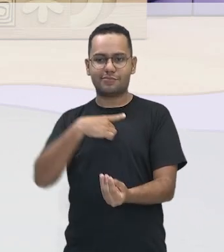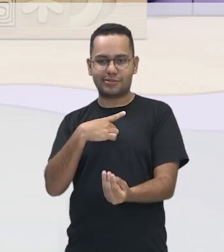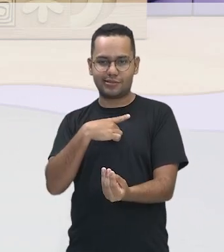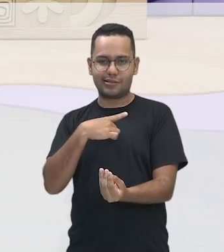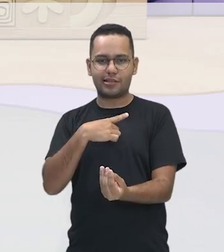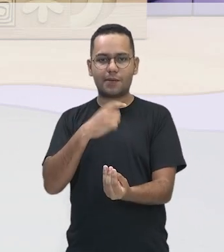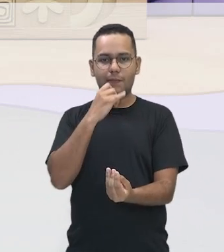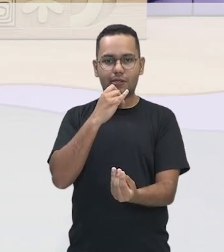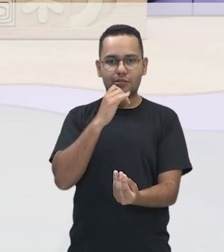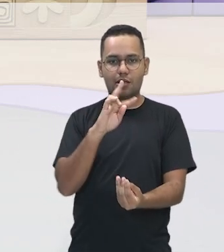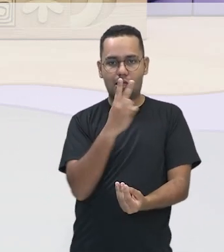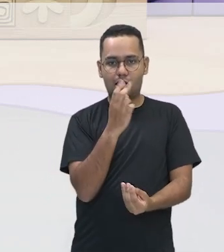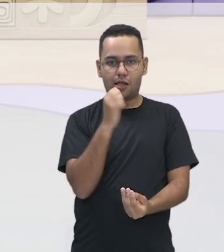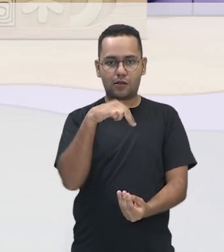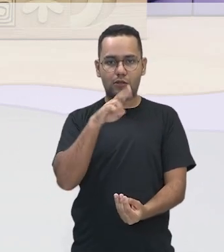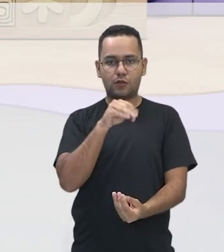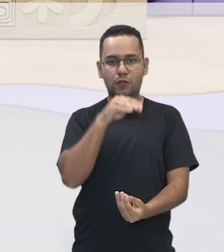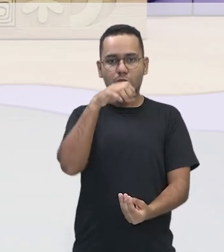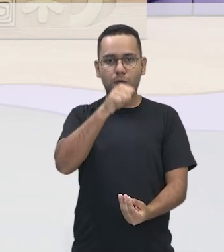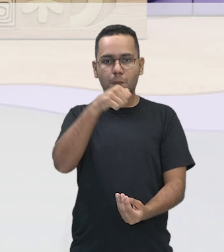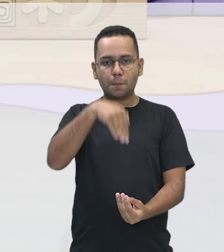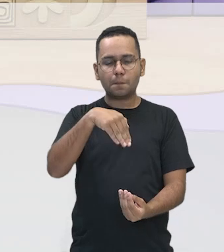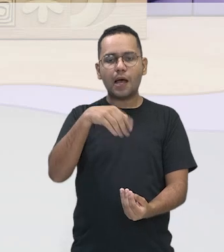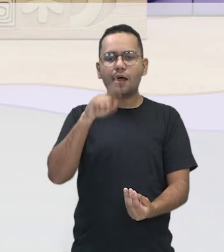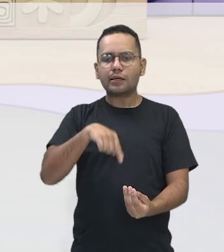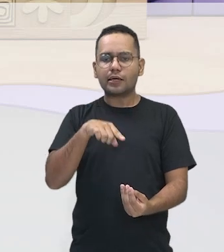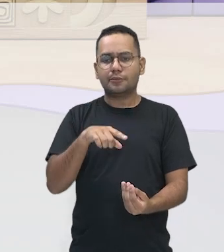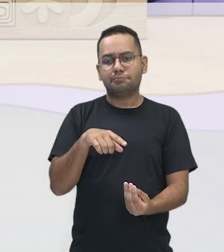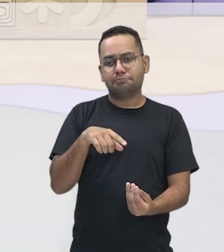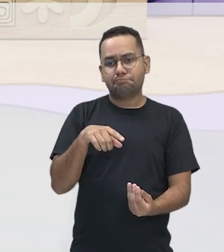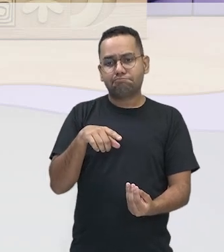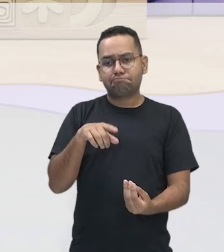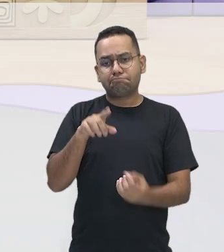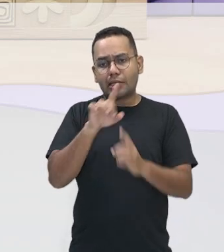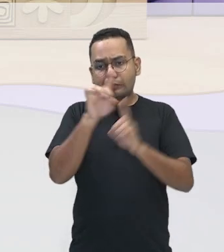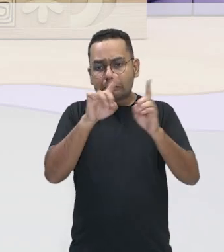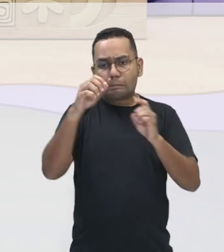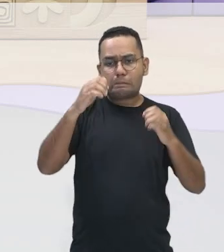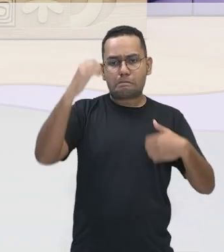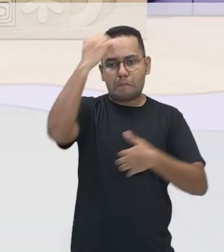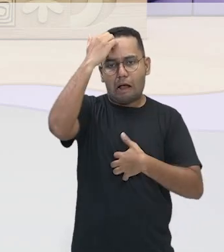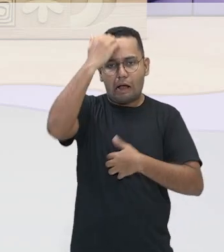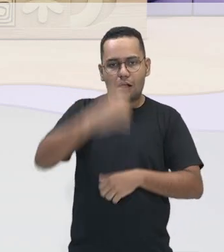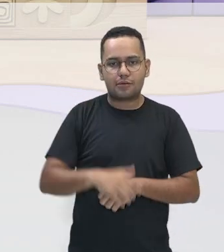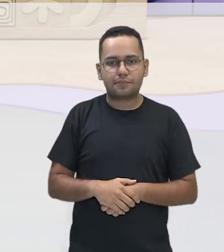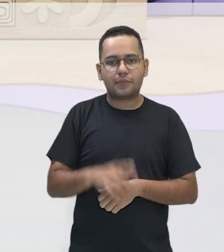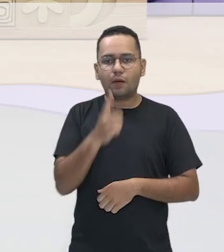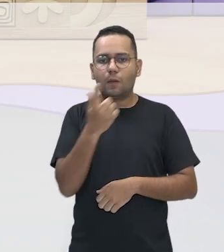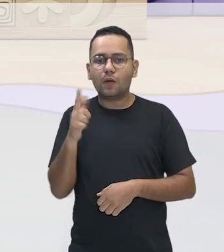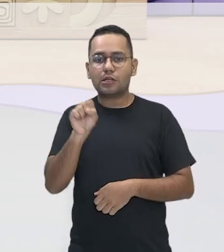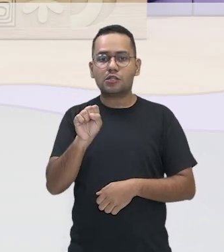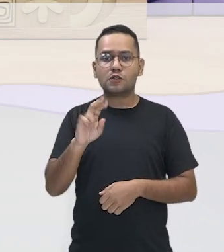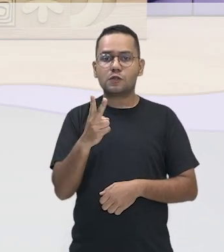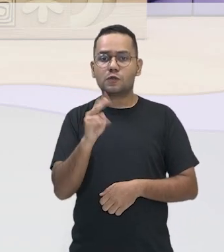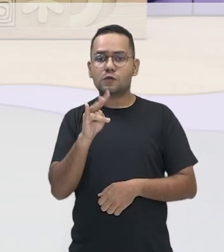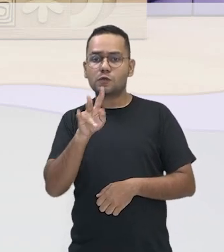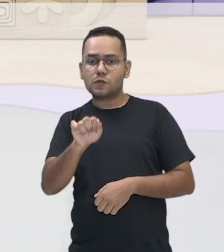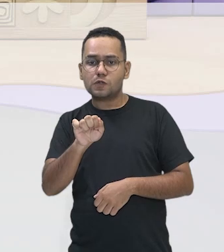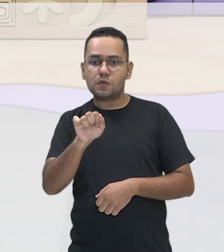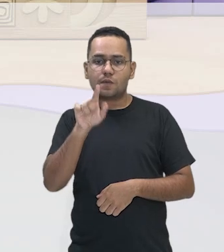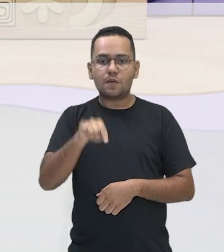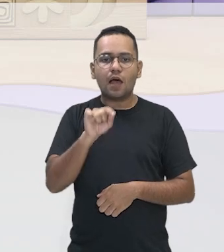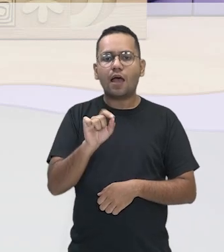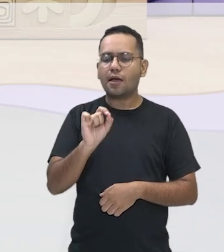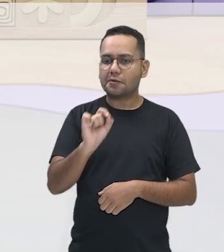macaco, e um dos avatares de Shiva. O deus que Shiva é interpretado como o deus restaurador da